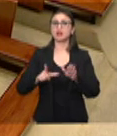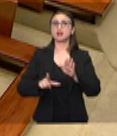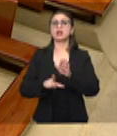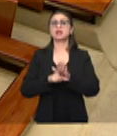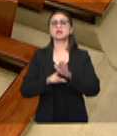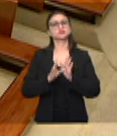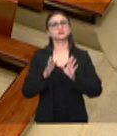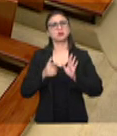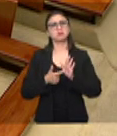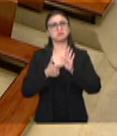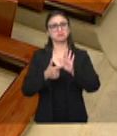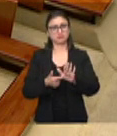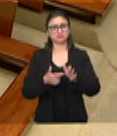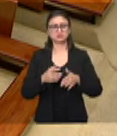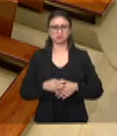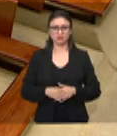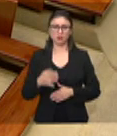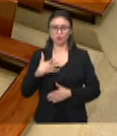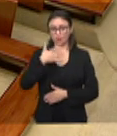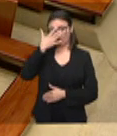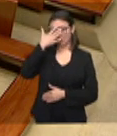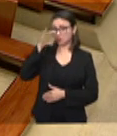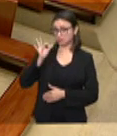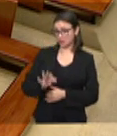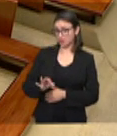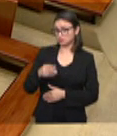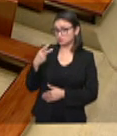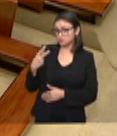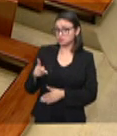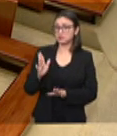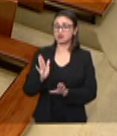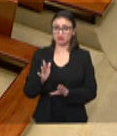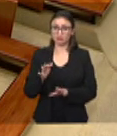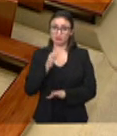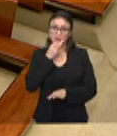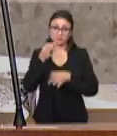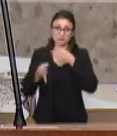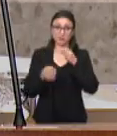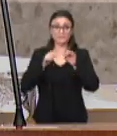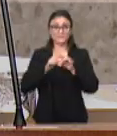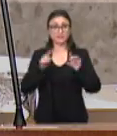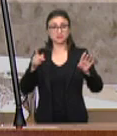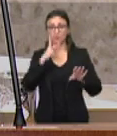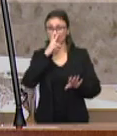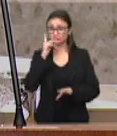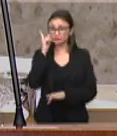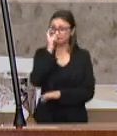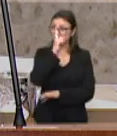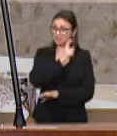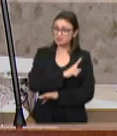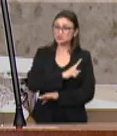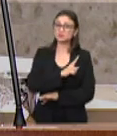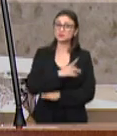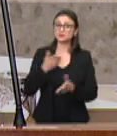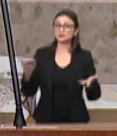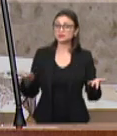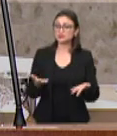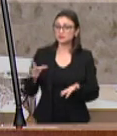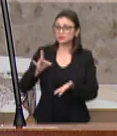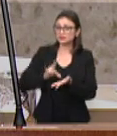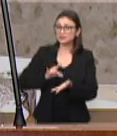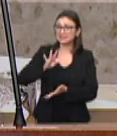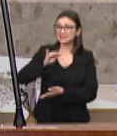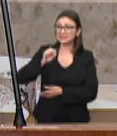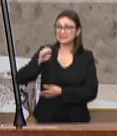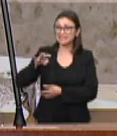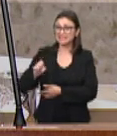já dispõe dessa forma. Eu compreendo a posição de Vossa Excelência, mas acho difícil estabelecer uma